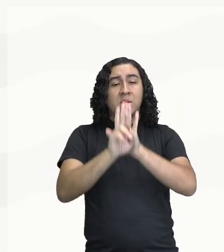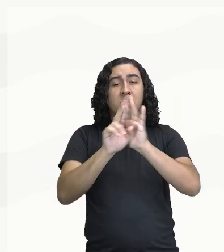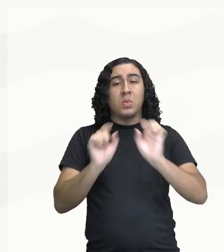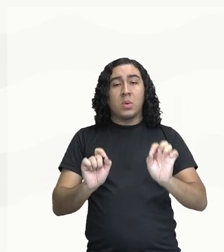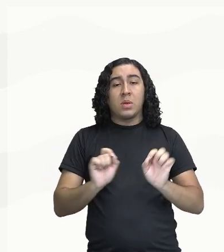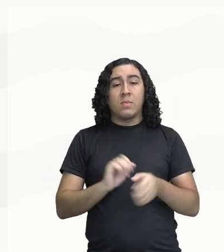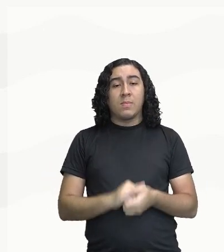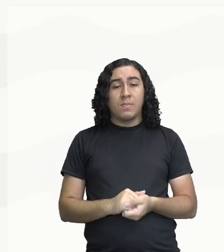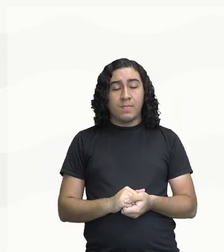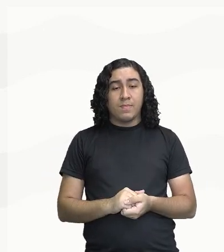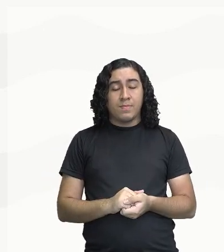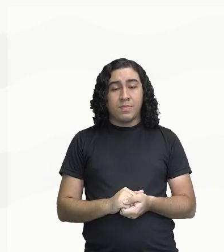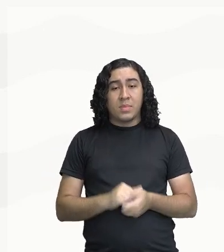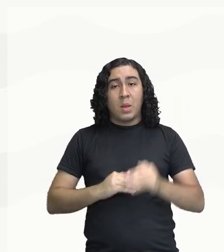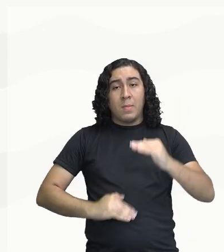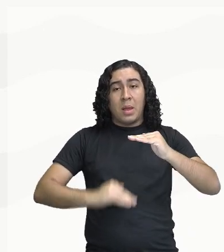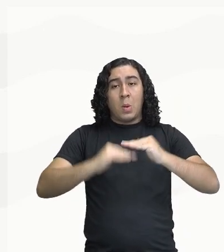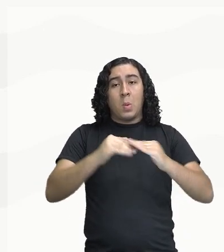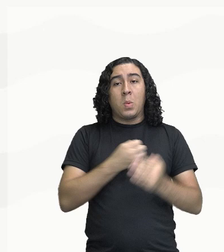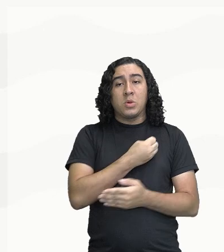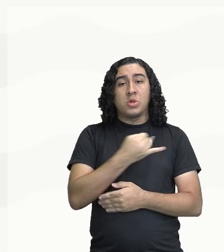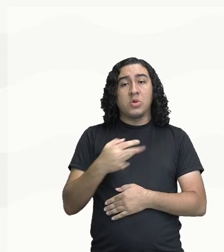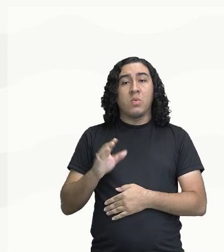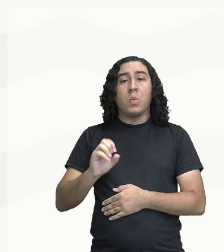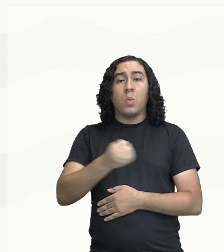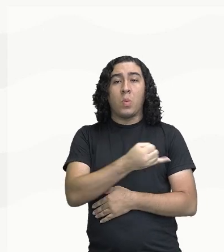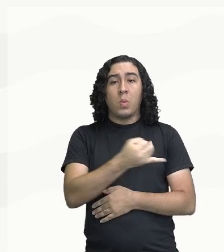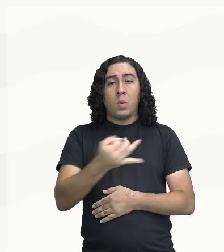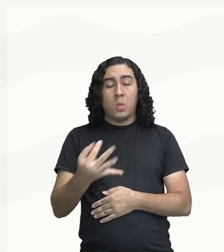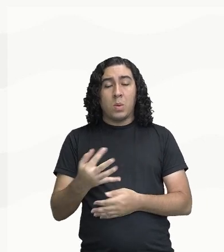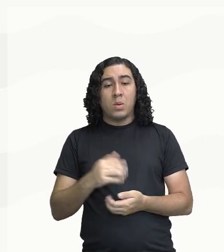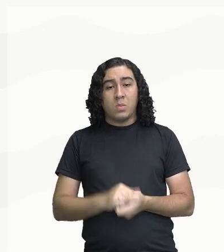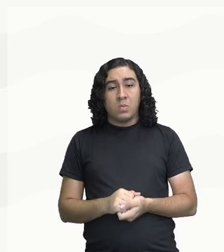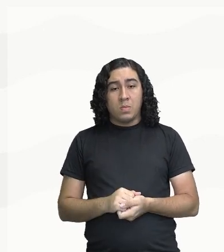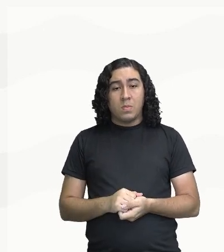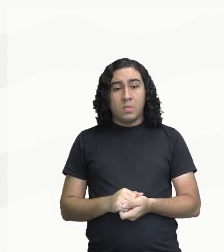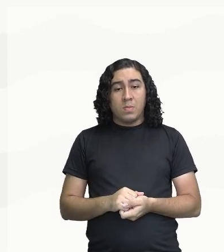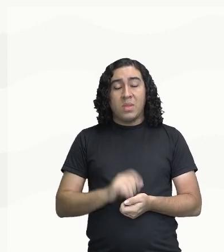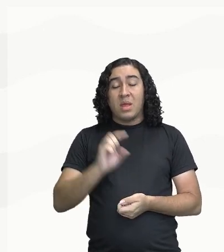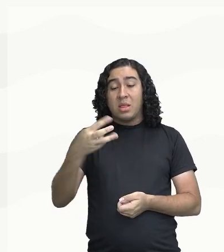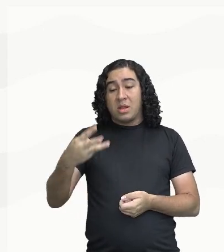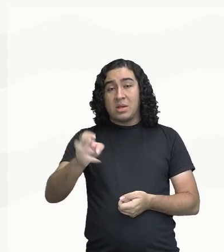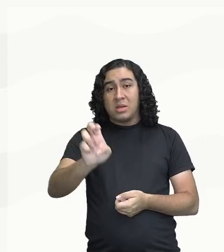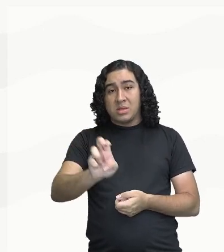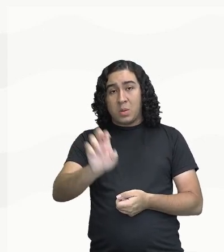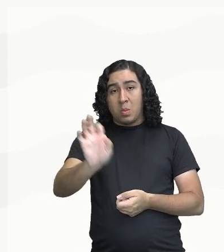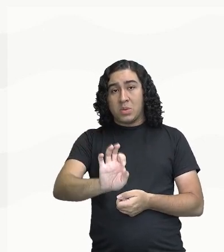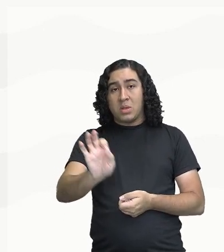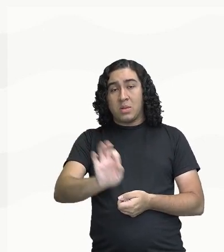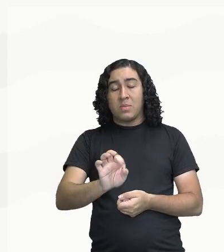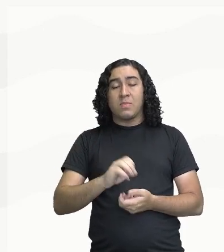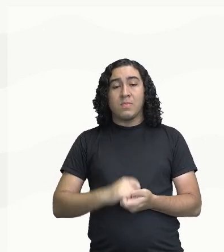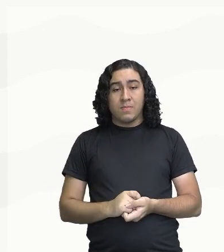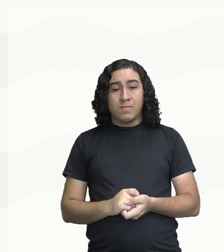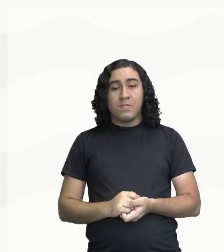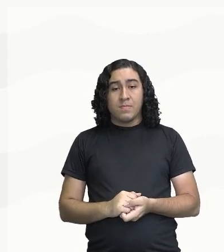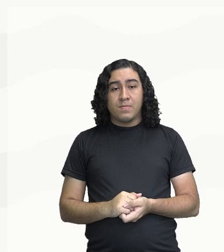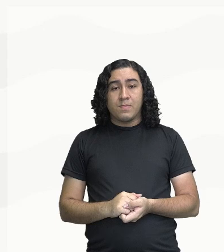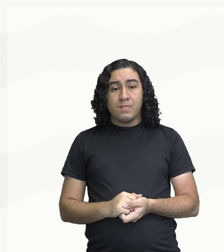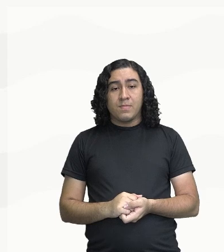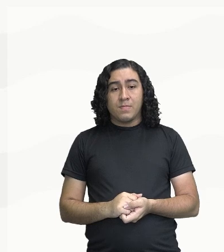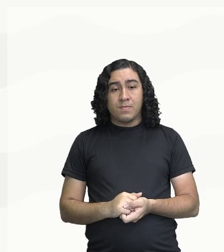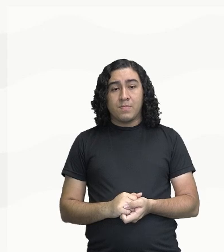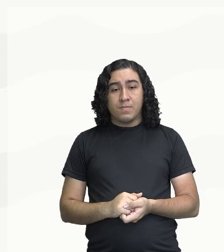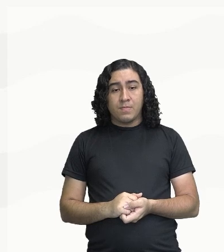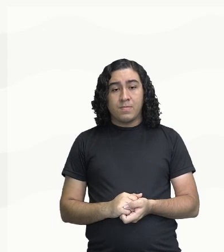quê? O maior quantitativo, que é quanto? Nesse caso, 35%.